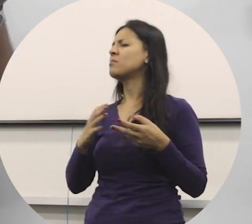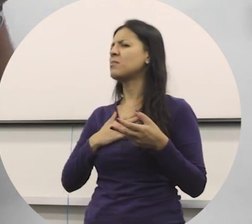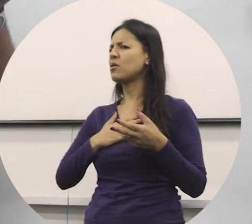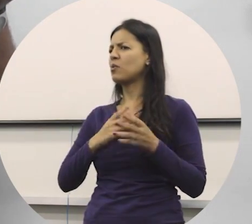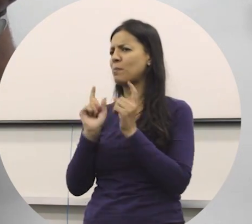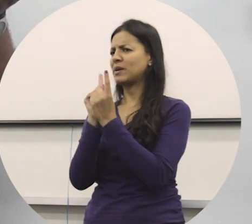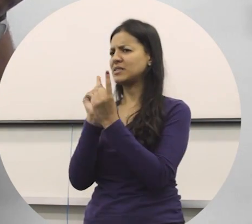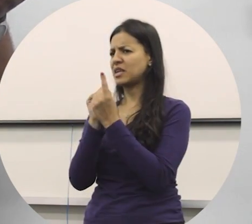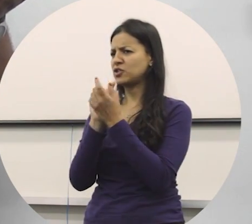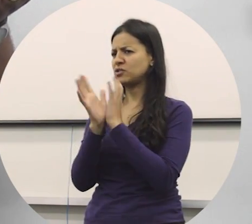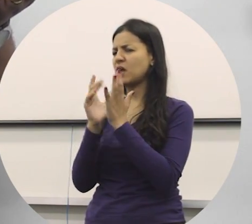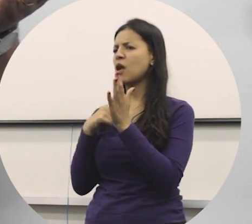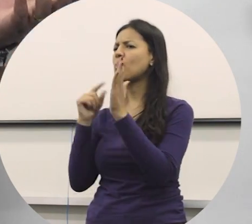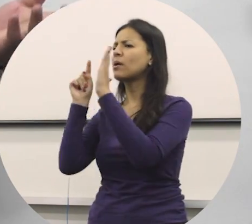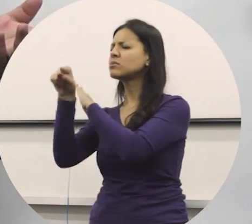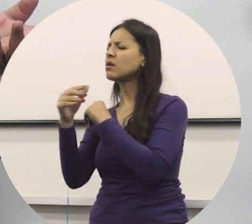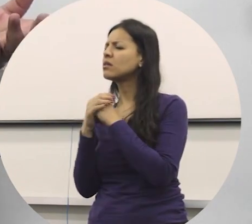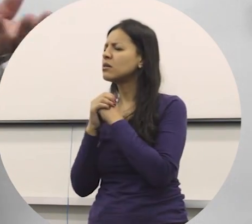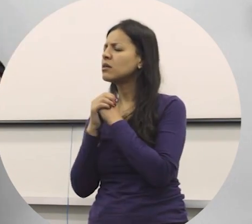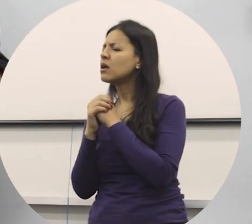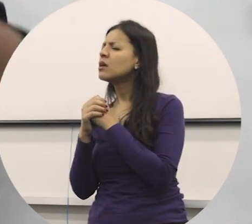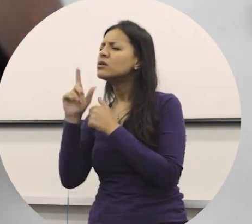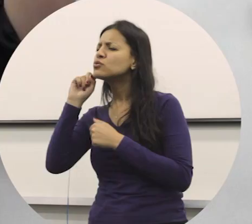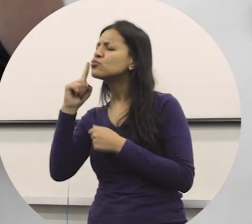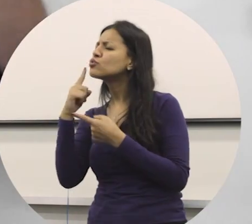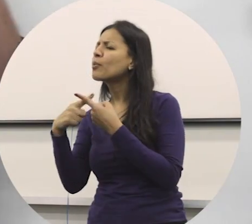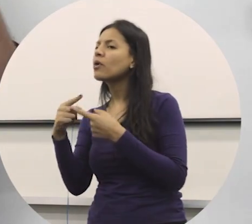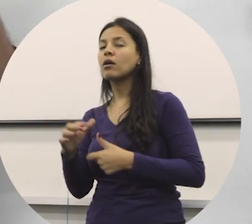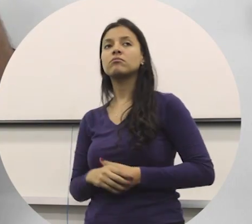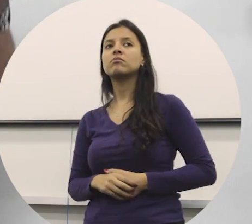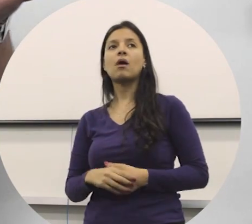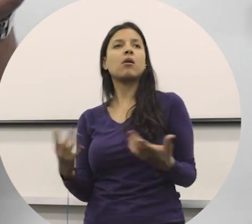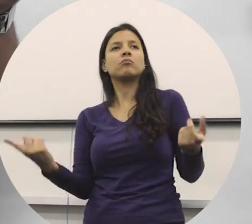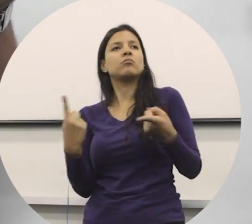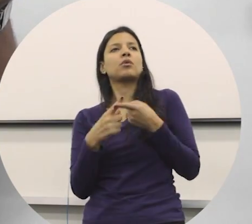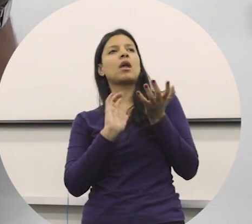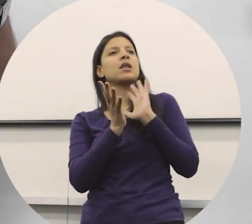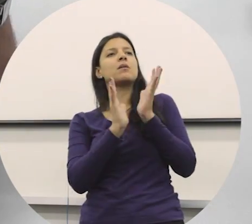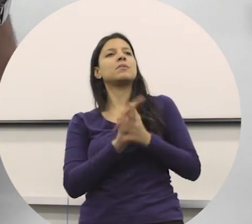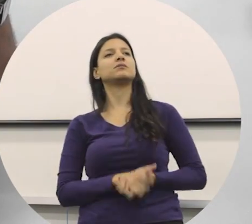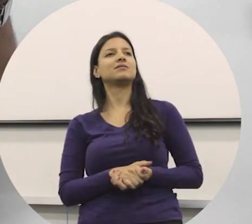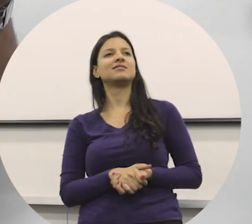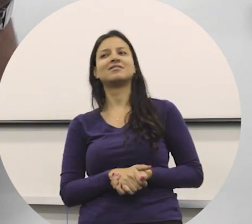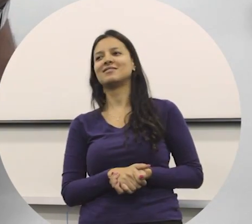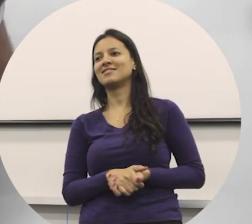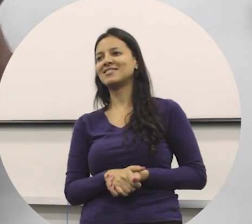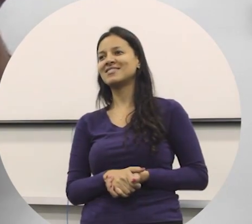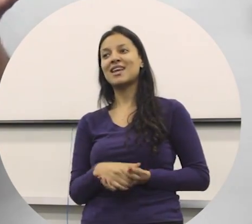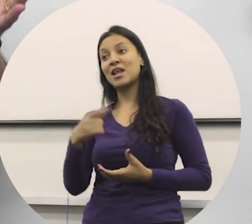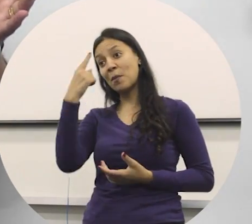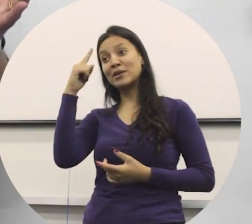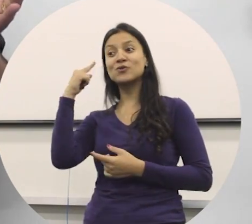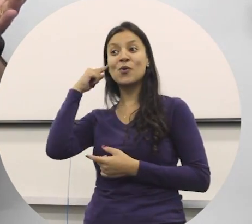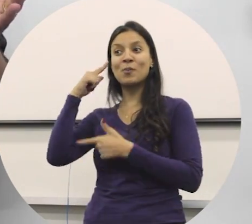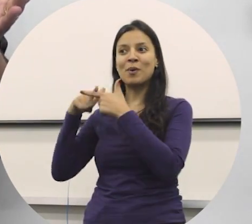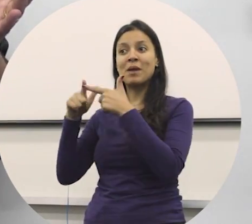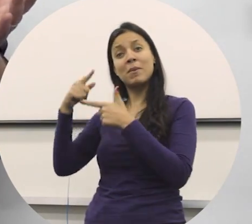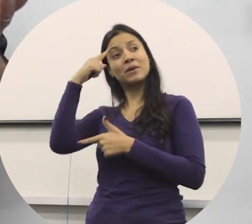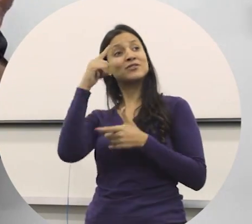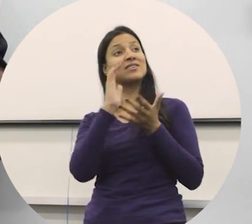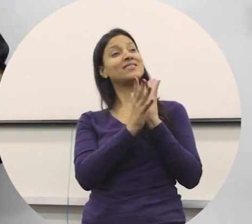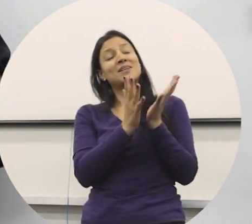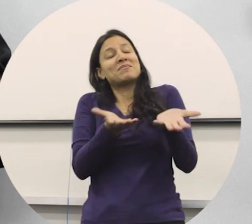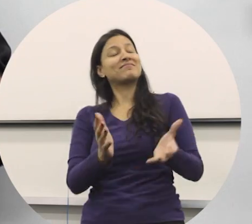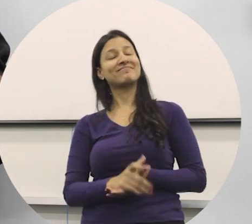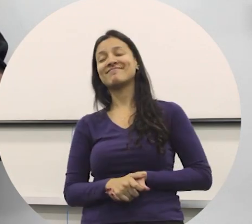sinais. Eu perguntei para ele assim, por que você é surdo? Ele falou assim, ah, porque eu uso língua de sinais. Então, a correspondência que ele faz, porque ele